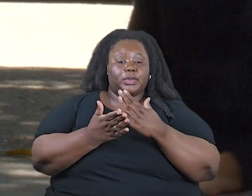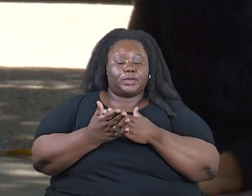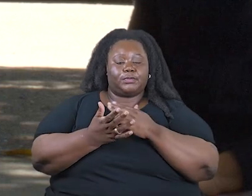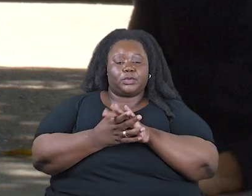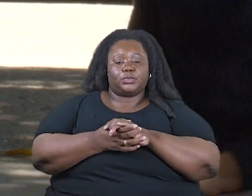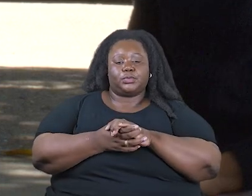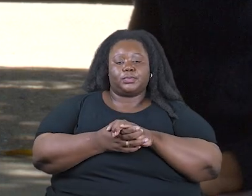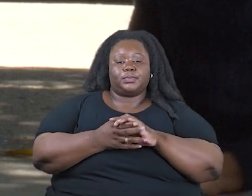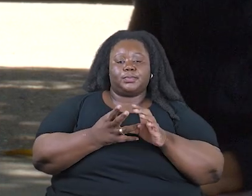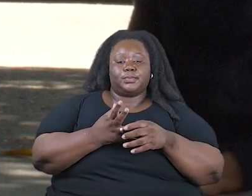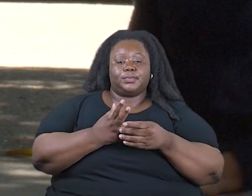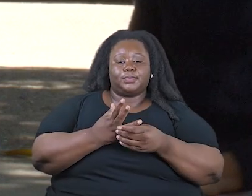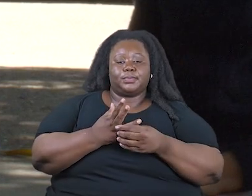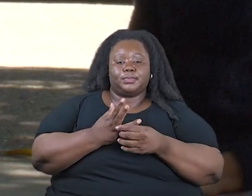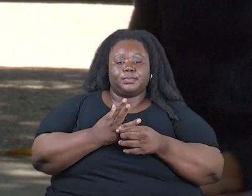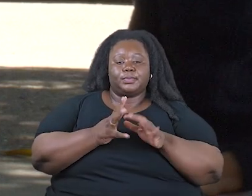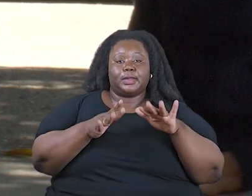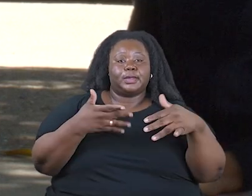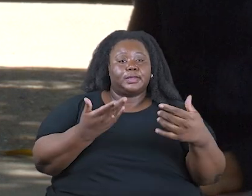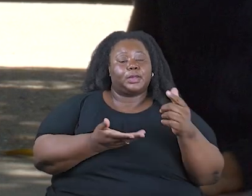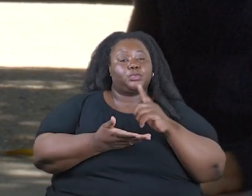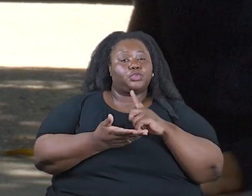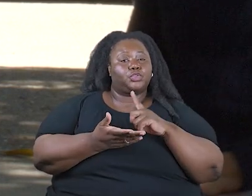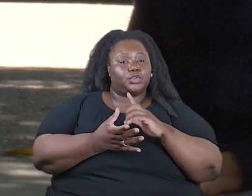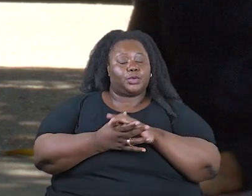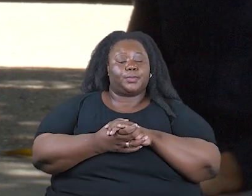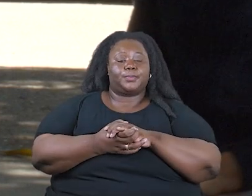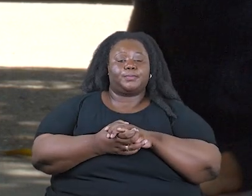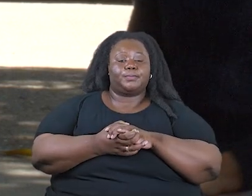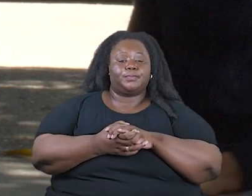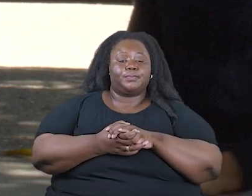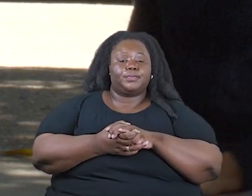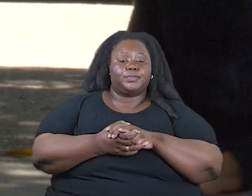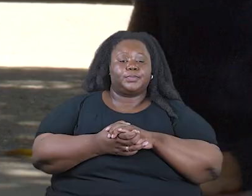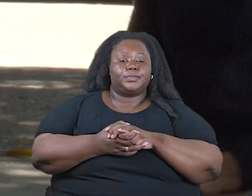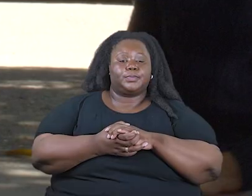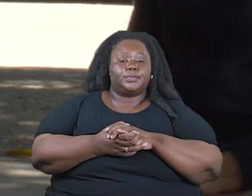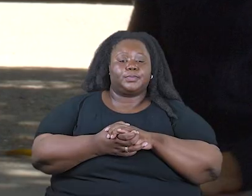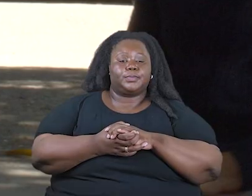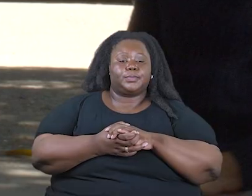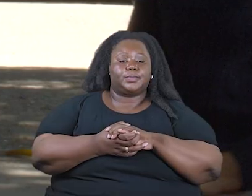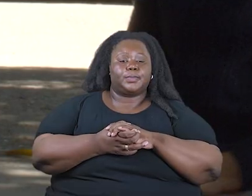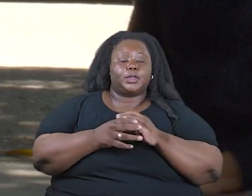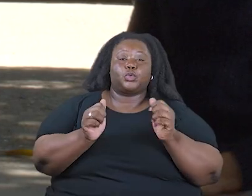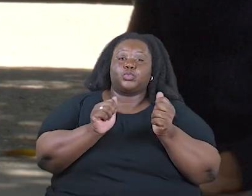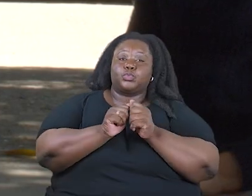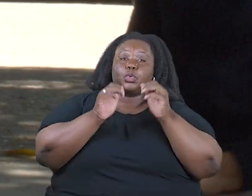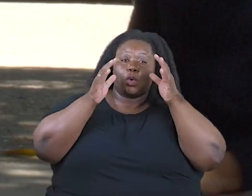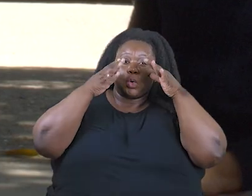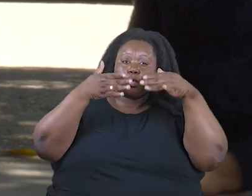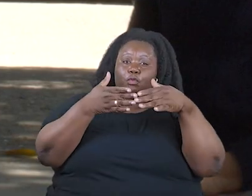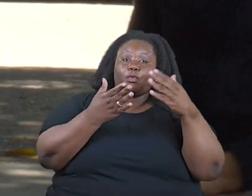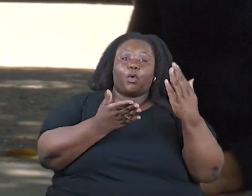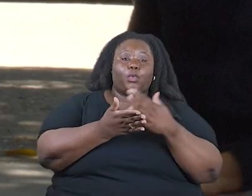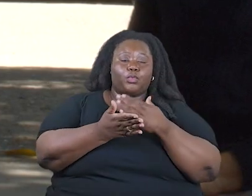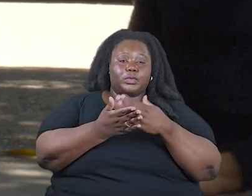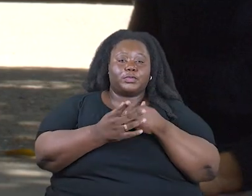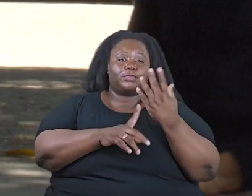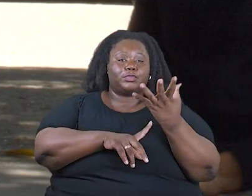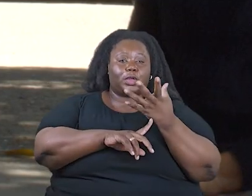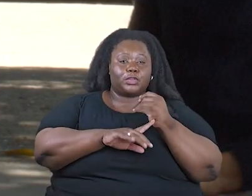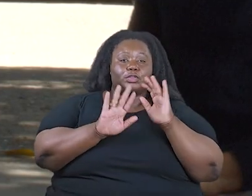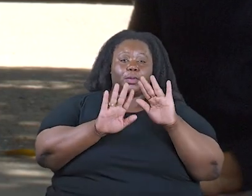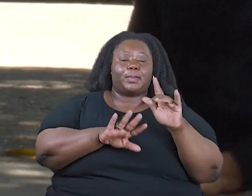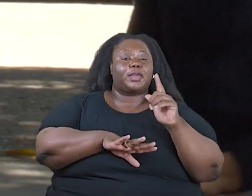né? E aí então tinha, junto com... o foco era os livros de artista, mas